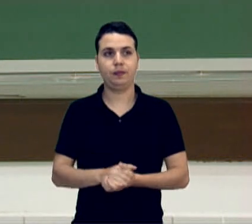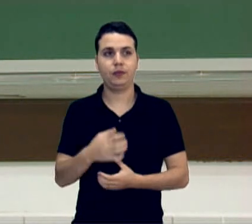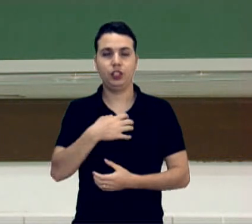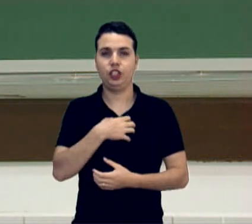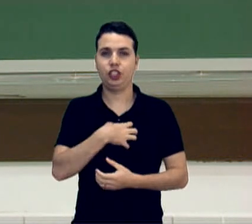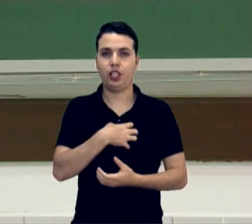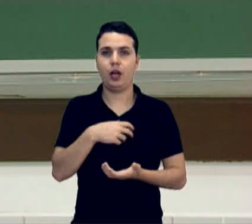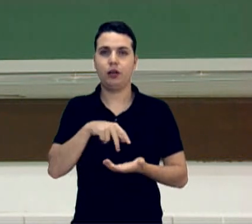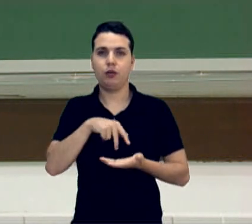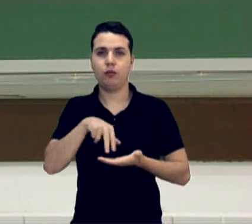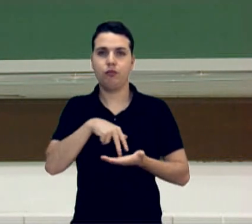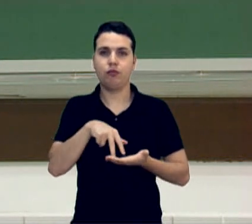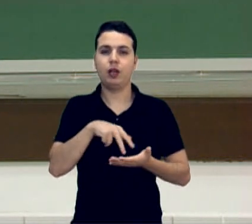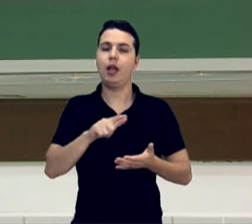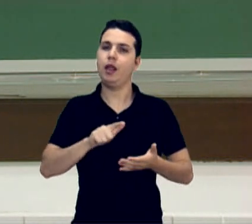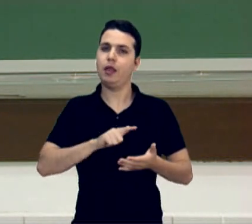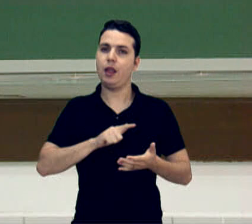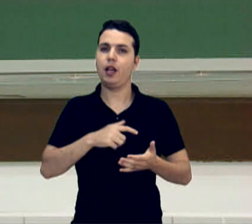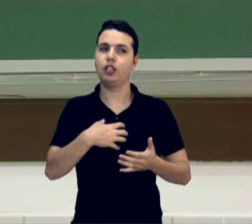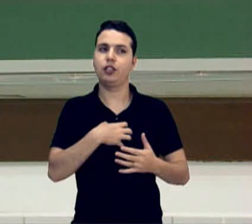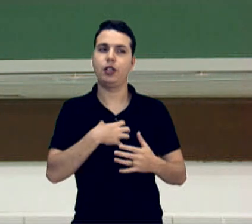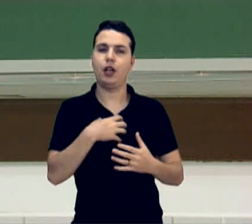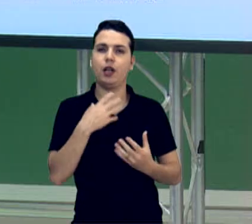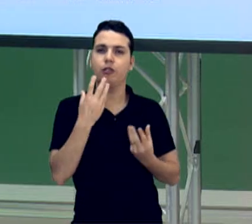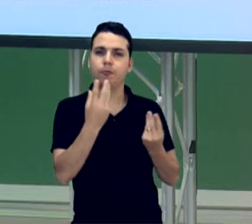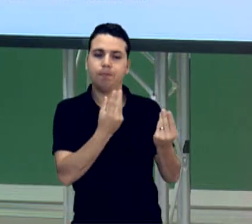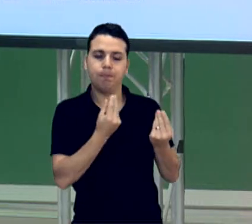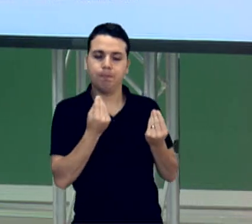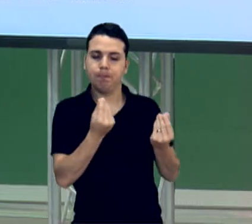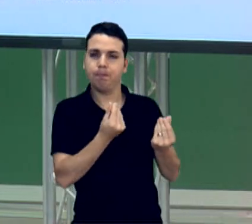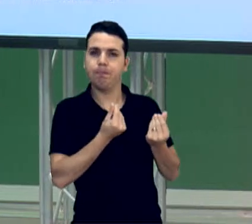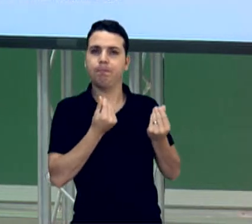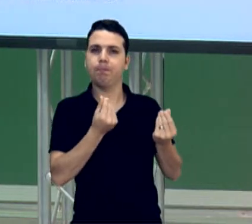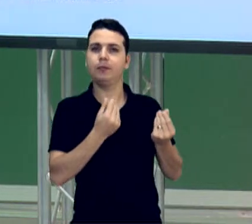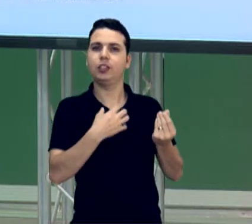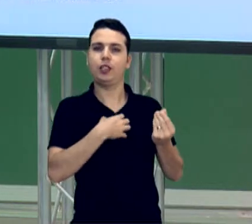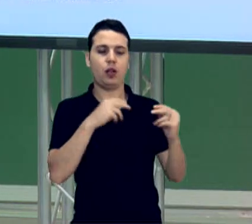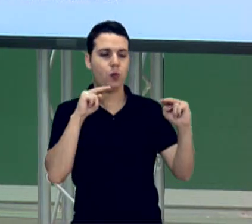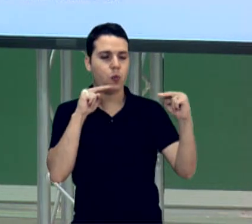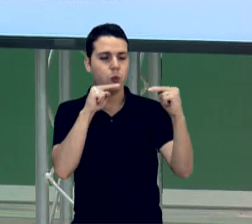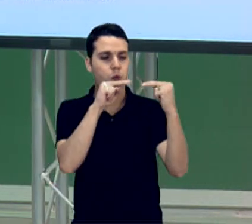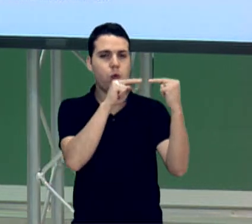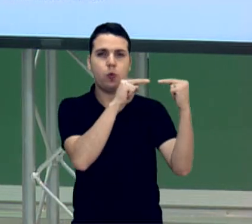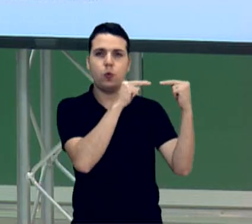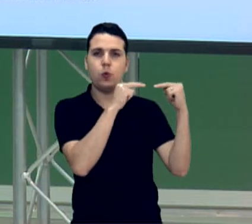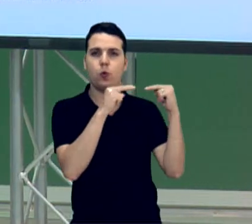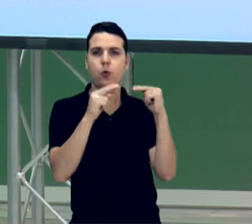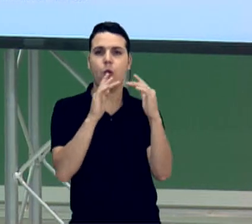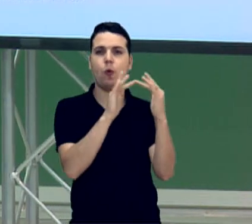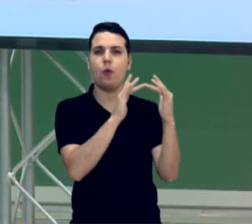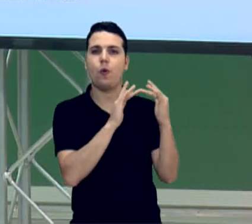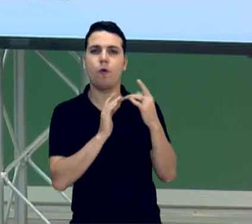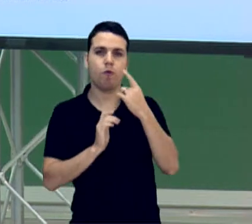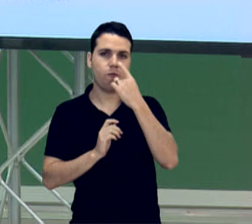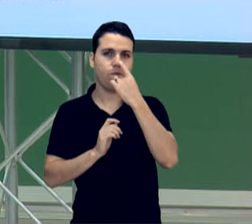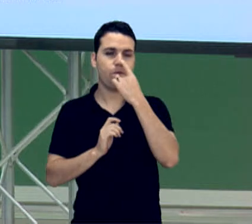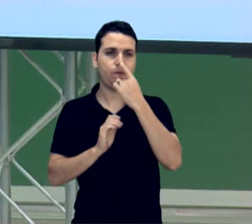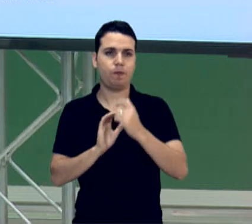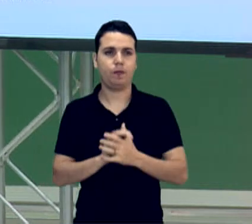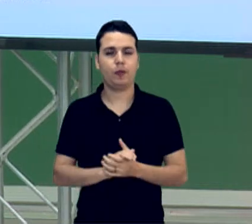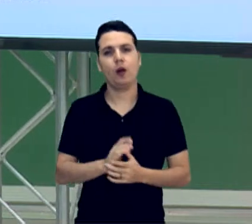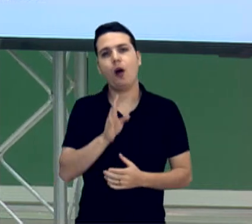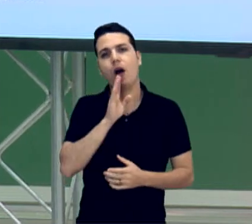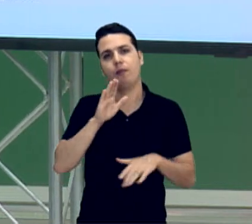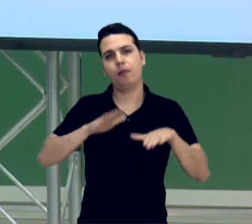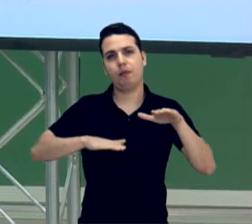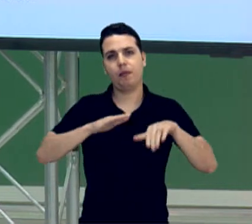sempre mantendo essa sensualidade e olho no olho, tá? Isso é o mais importante na dança. Lógico, quando estão de